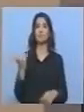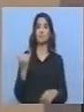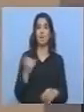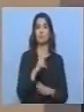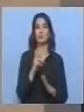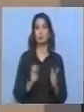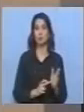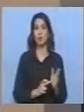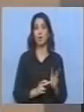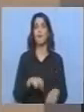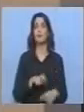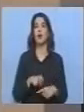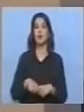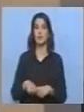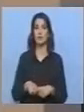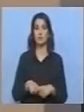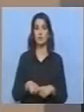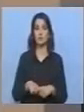artificialmente o número de vagas